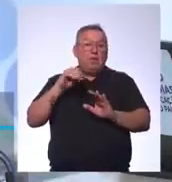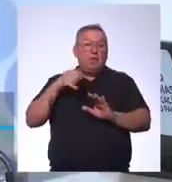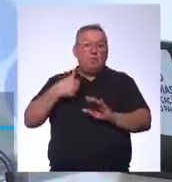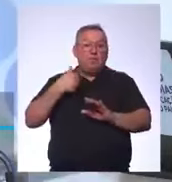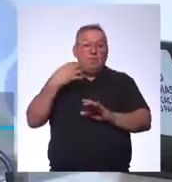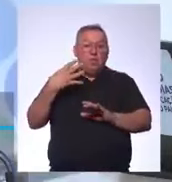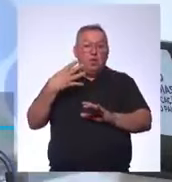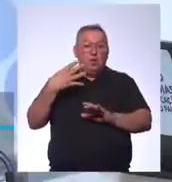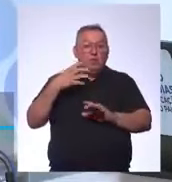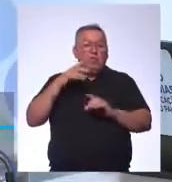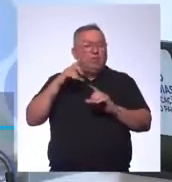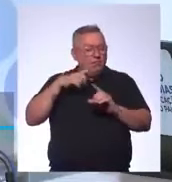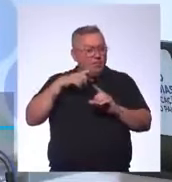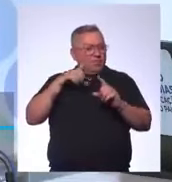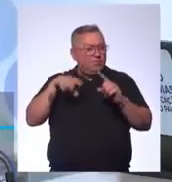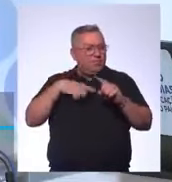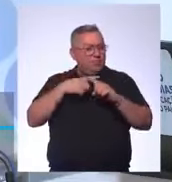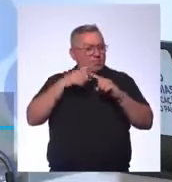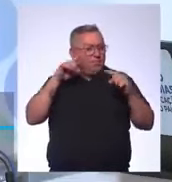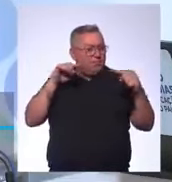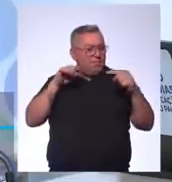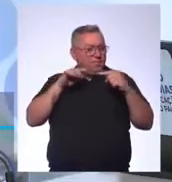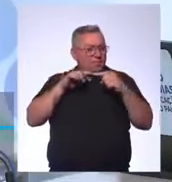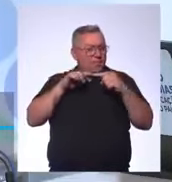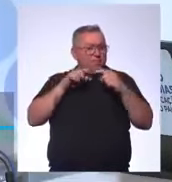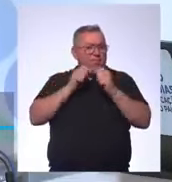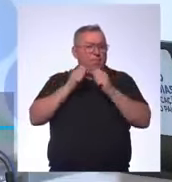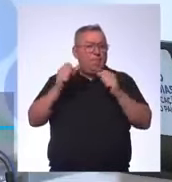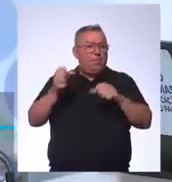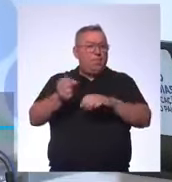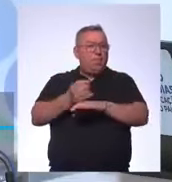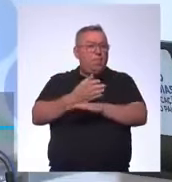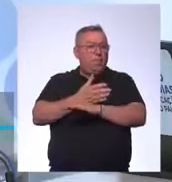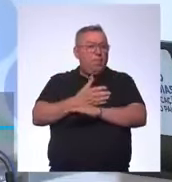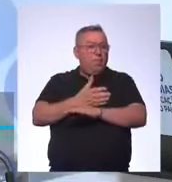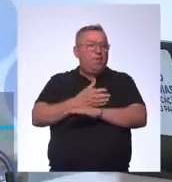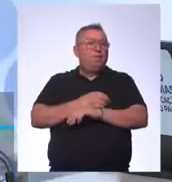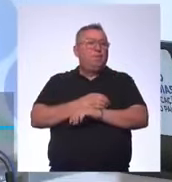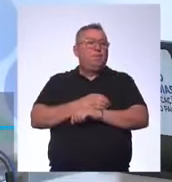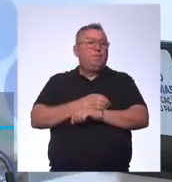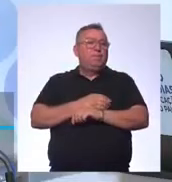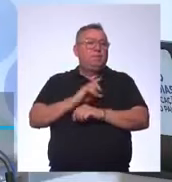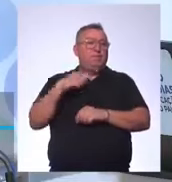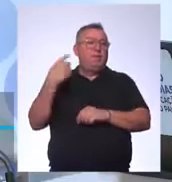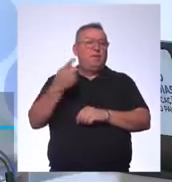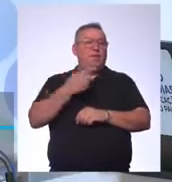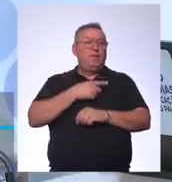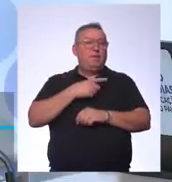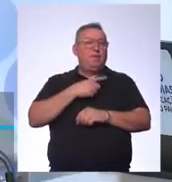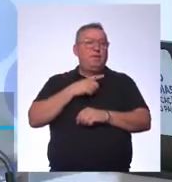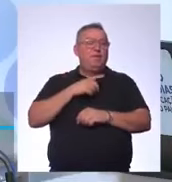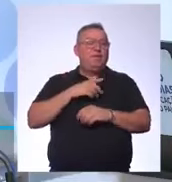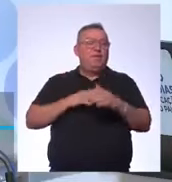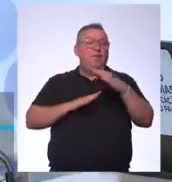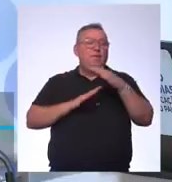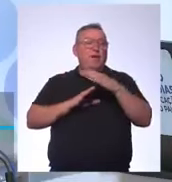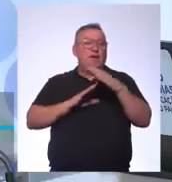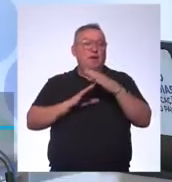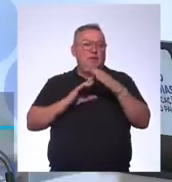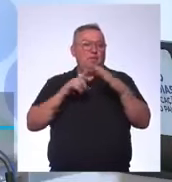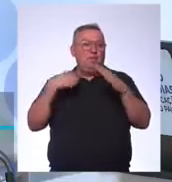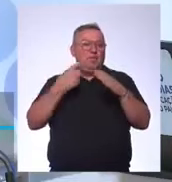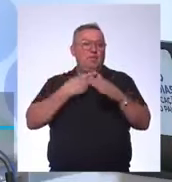ficou bem mais objetivo e sem essa questão emocional aí, tá? Para a gente, ao máximo possível,